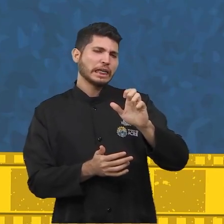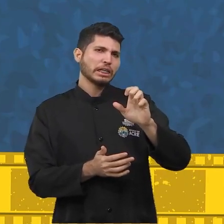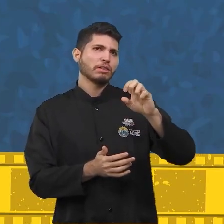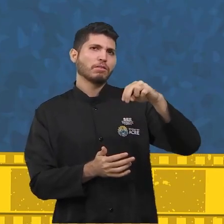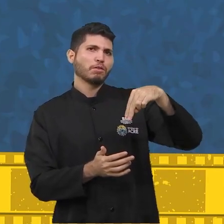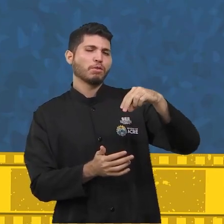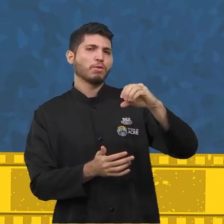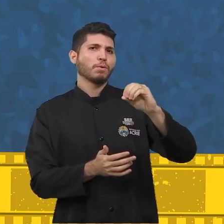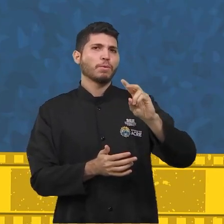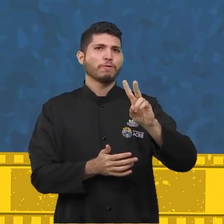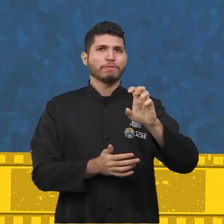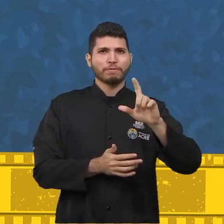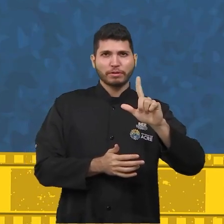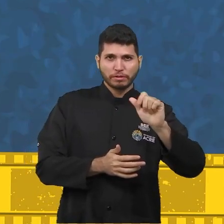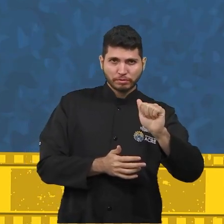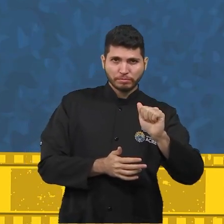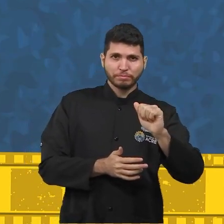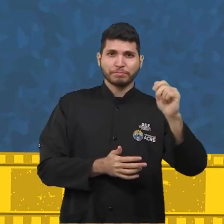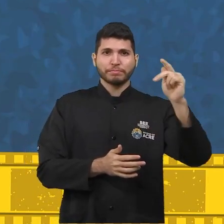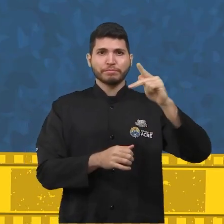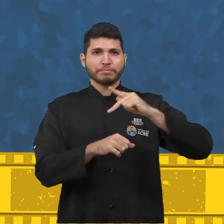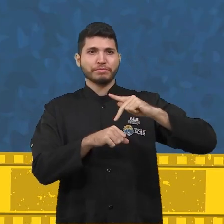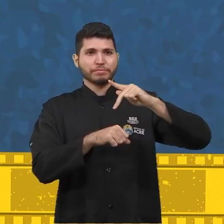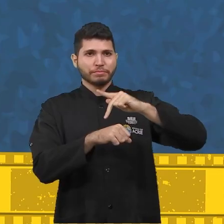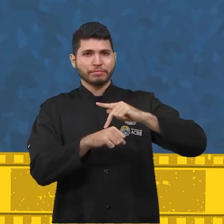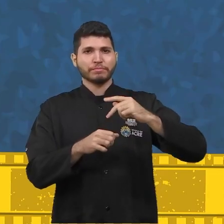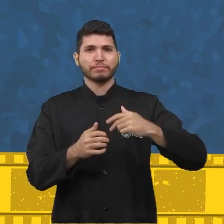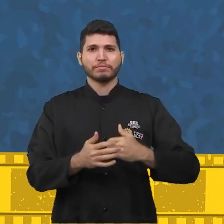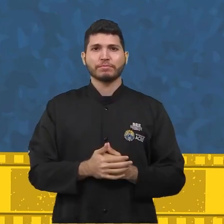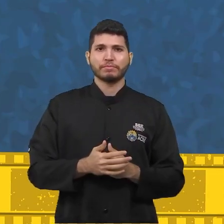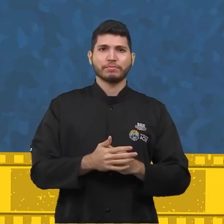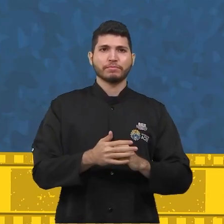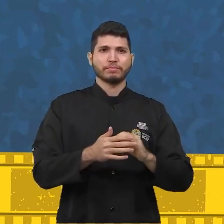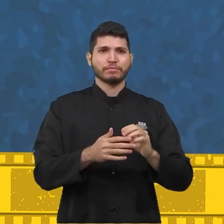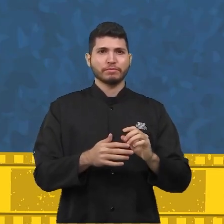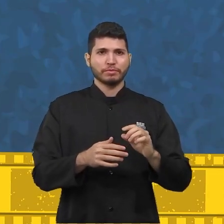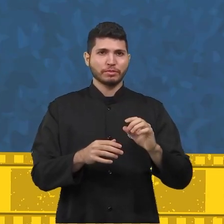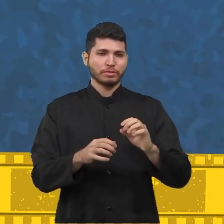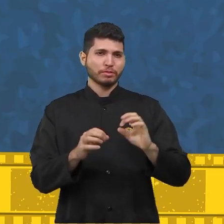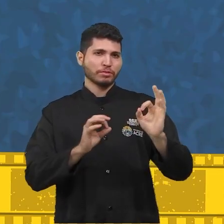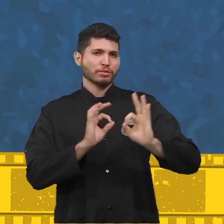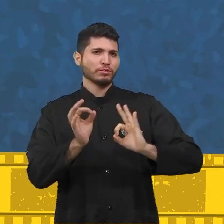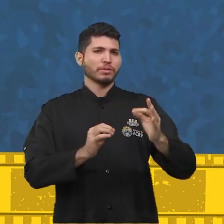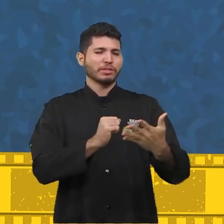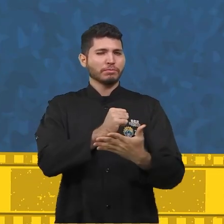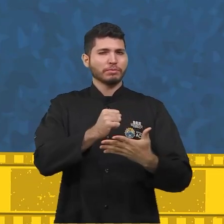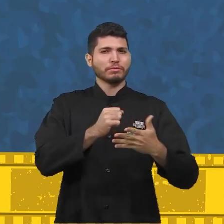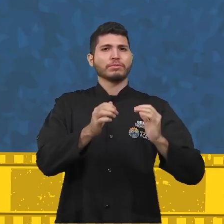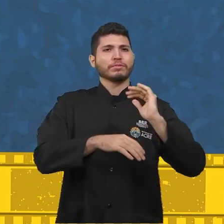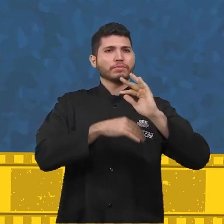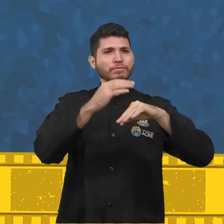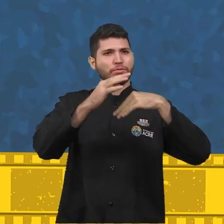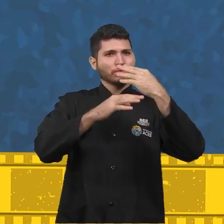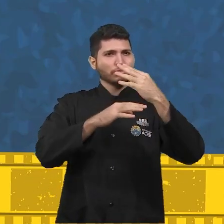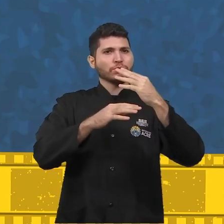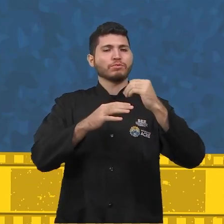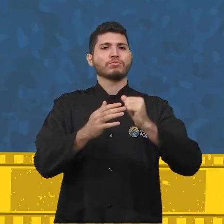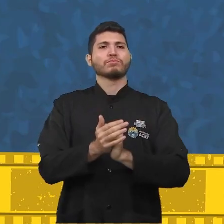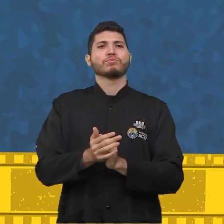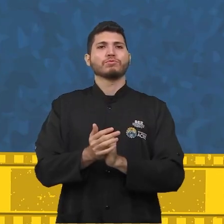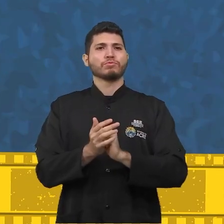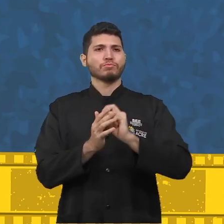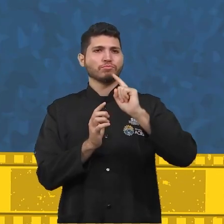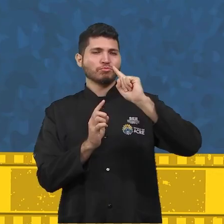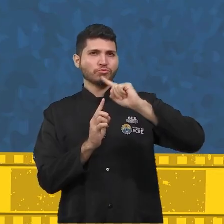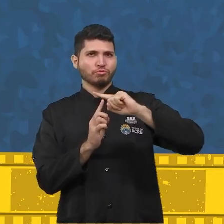inicial estabeleceu as bases para o desenvolvimento de um gênero que moldaria a cultura nacional. Então, a gente